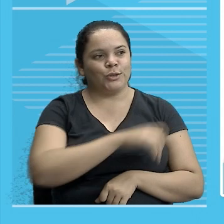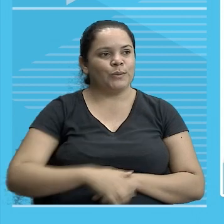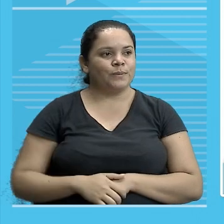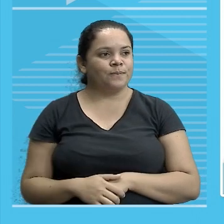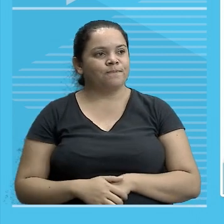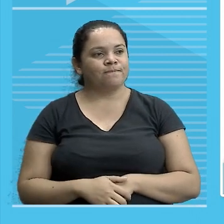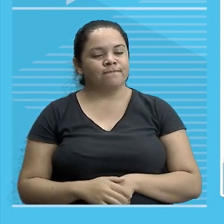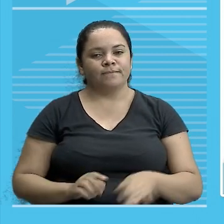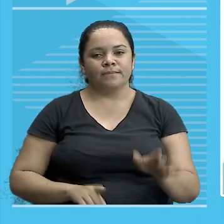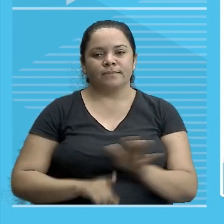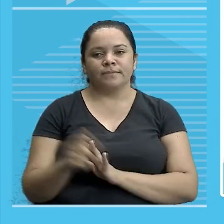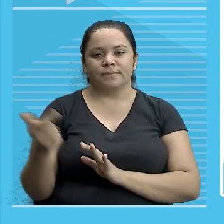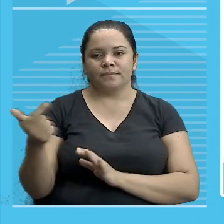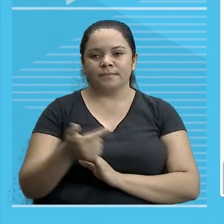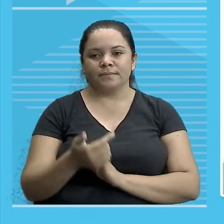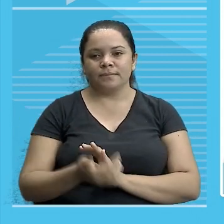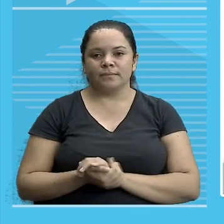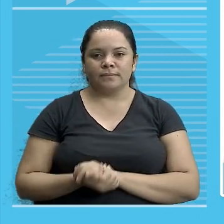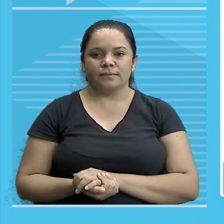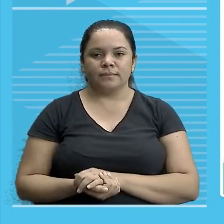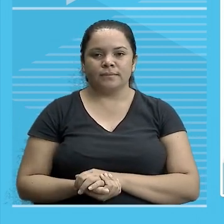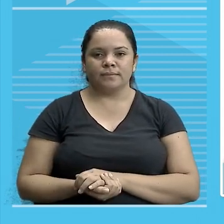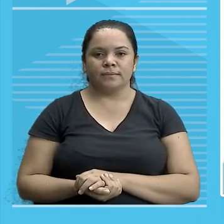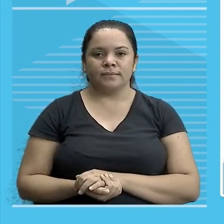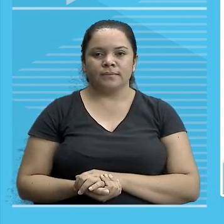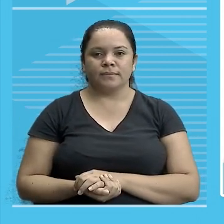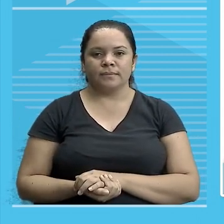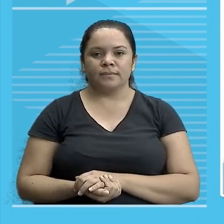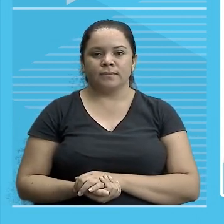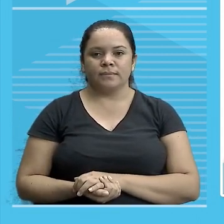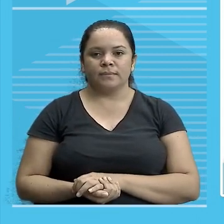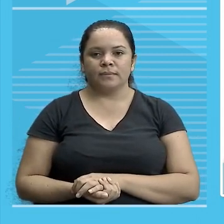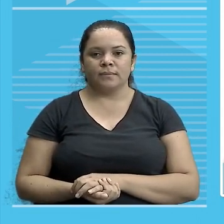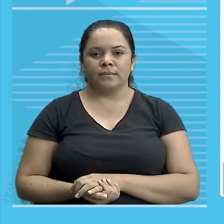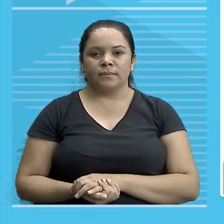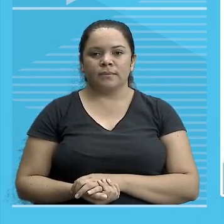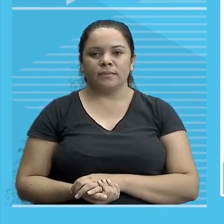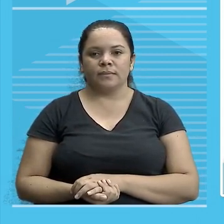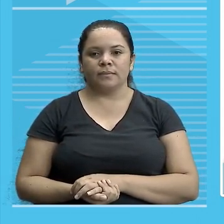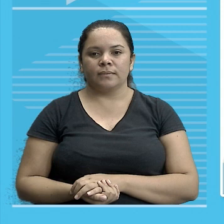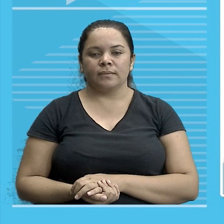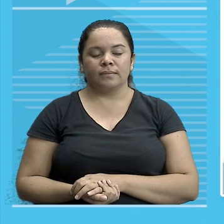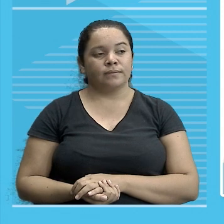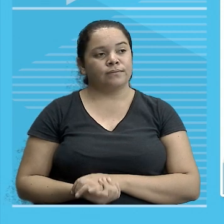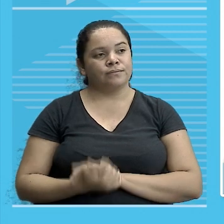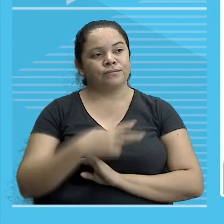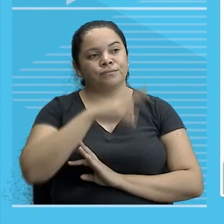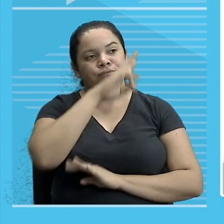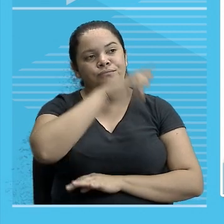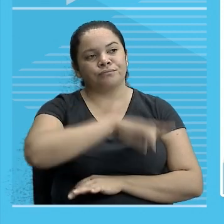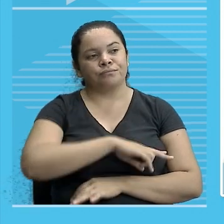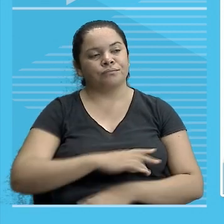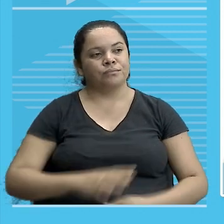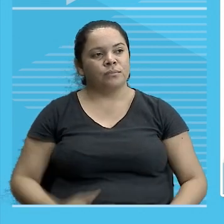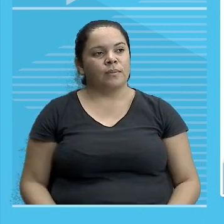Questão de número 2, na tela. Diz assim, ó. O intestino grosso é um órgão